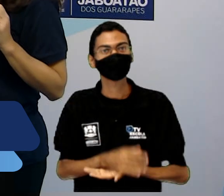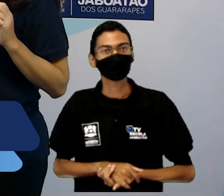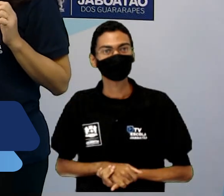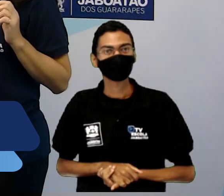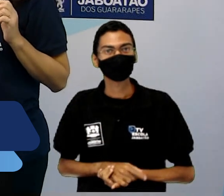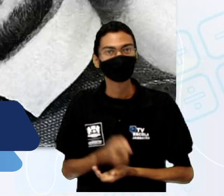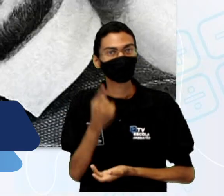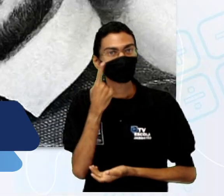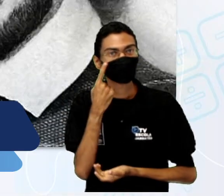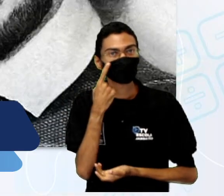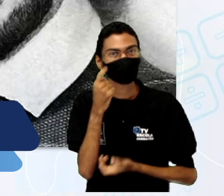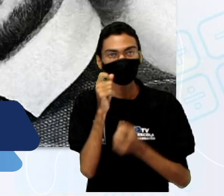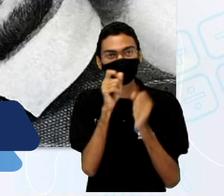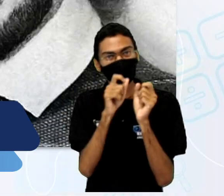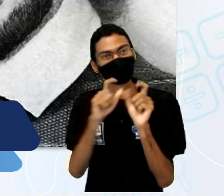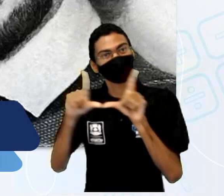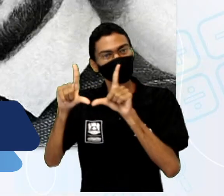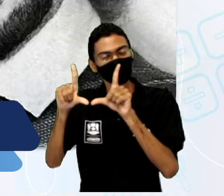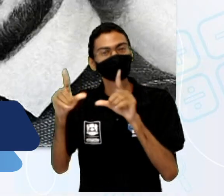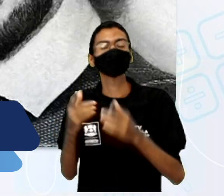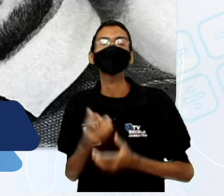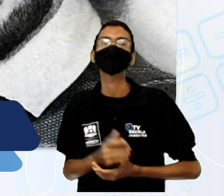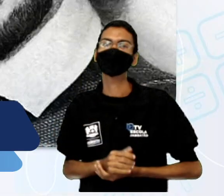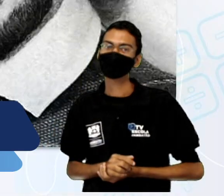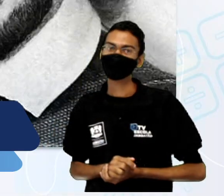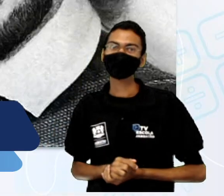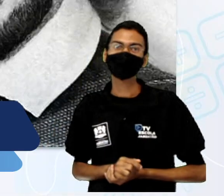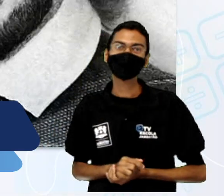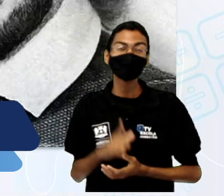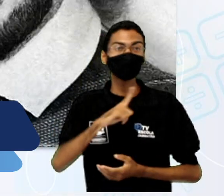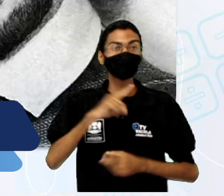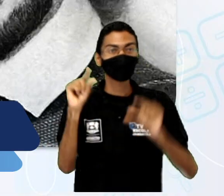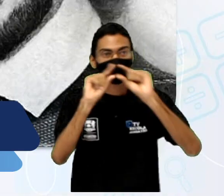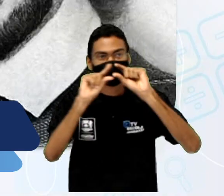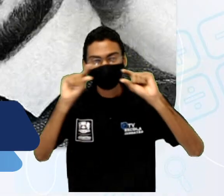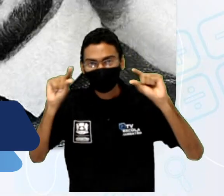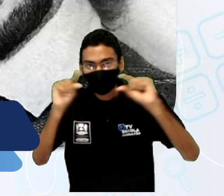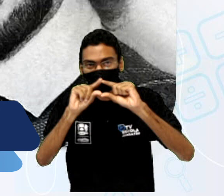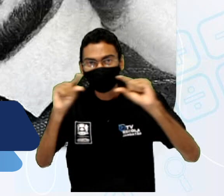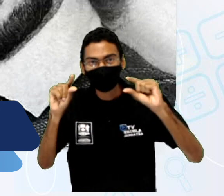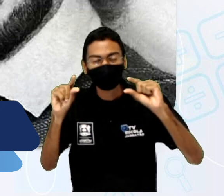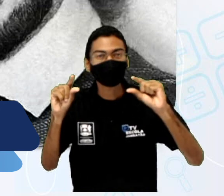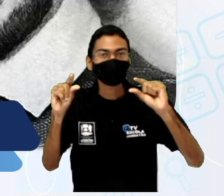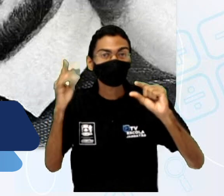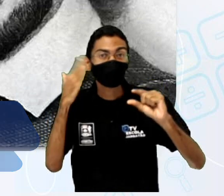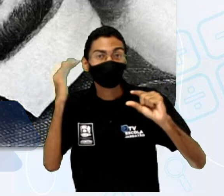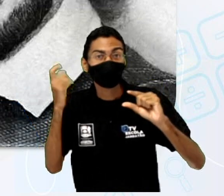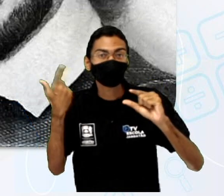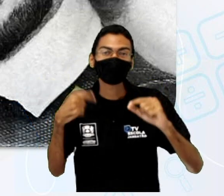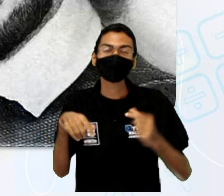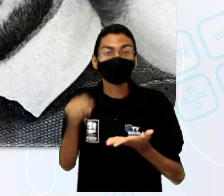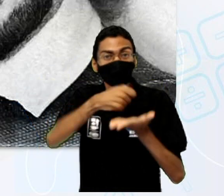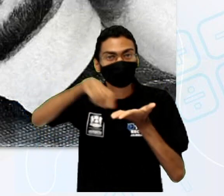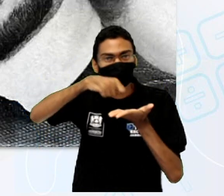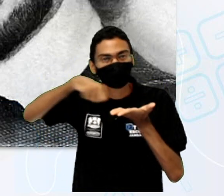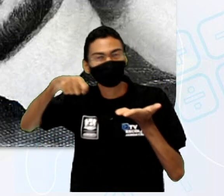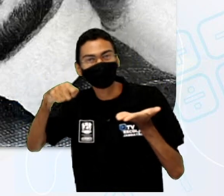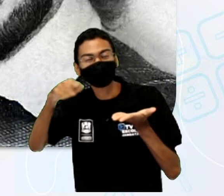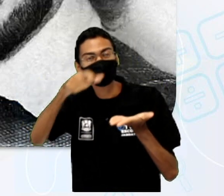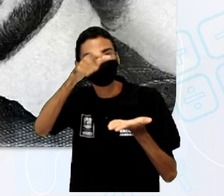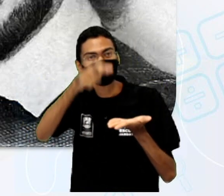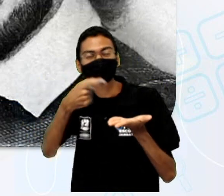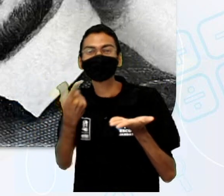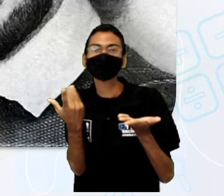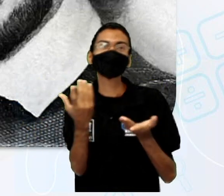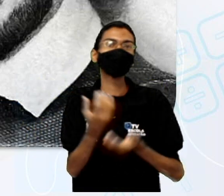Observa aqui no quadro. Tem uma frase muito famosa de um escritor muito famoso.